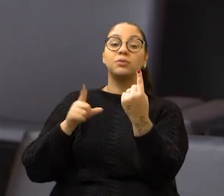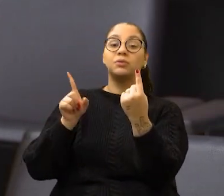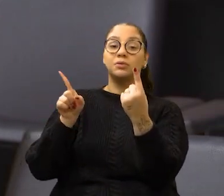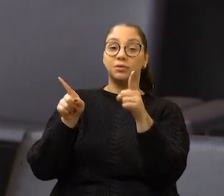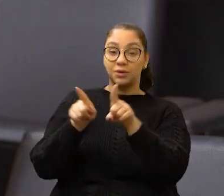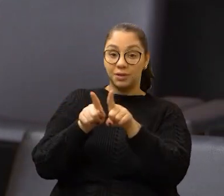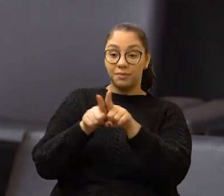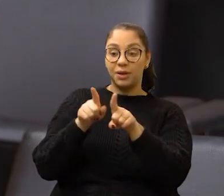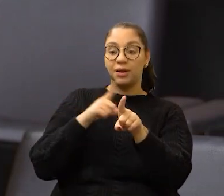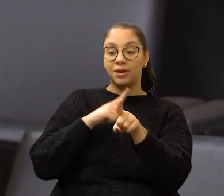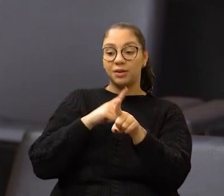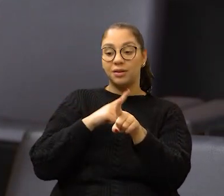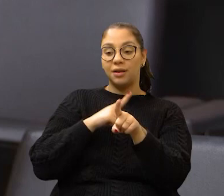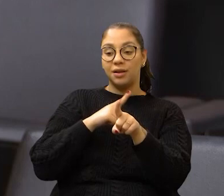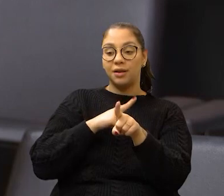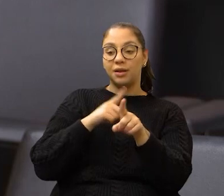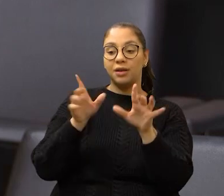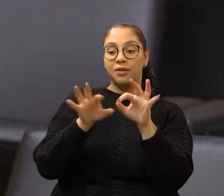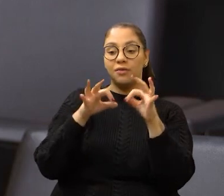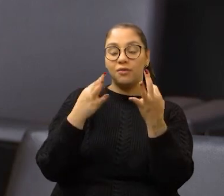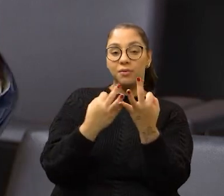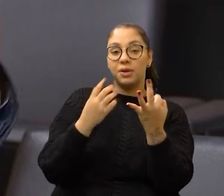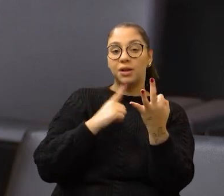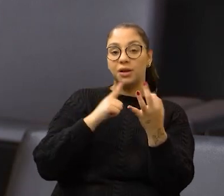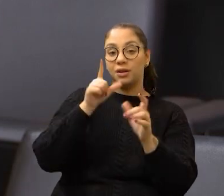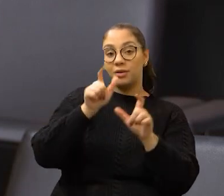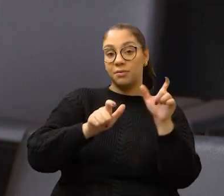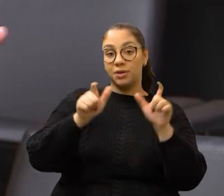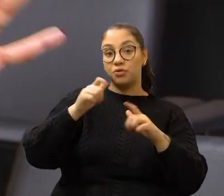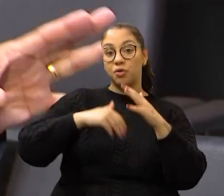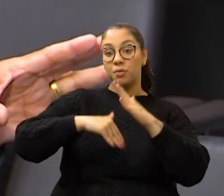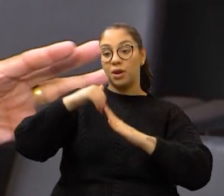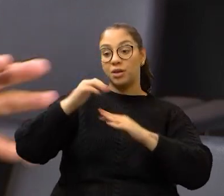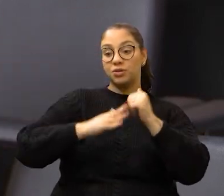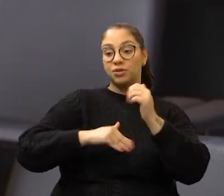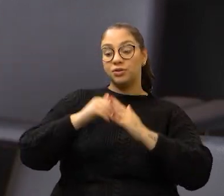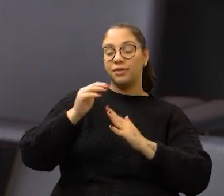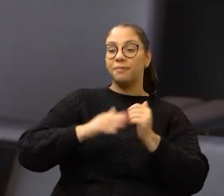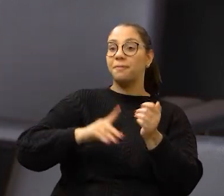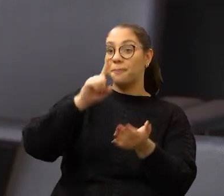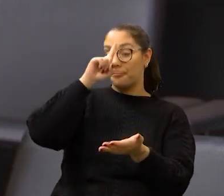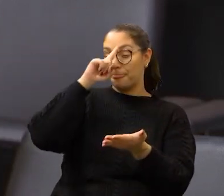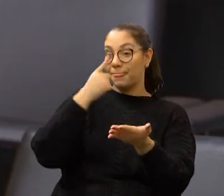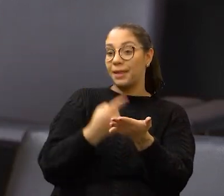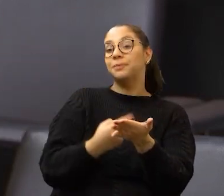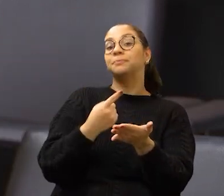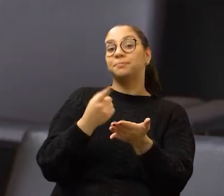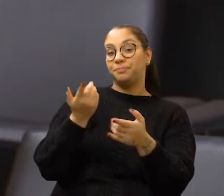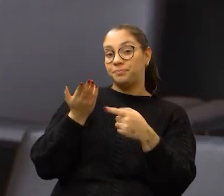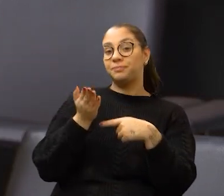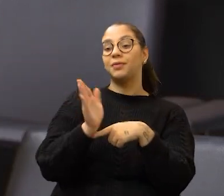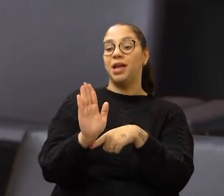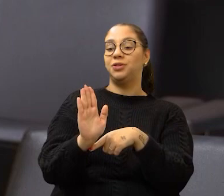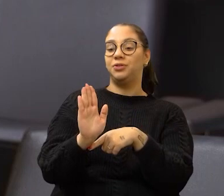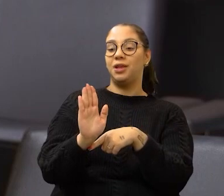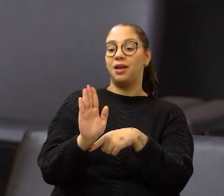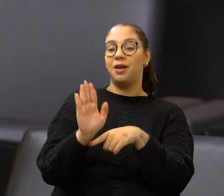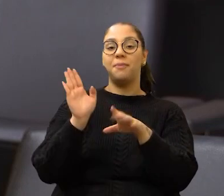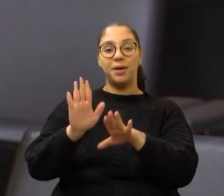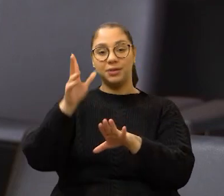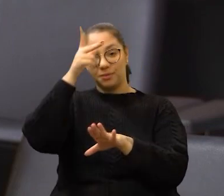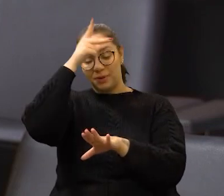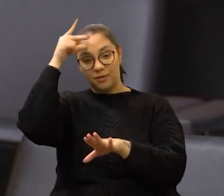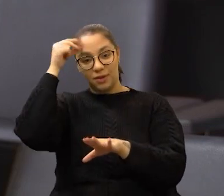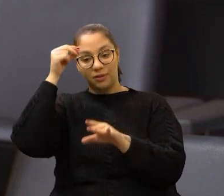deles, por também ter entre os parentes, pessoas praticantes, ele se decidiu em nos